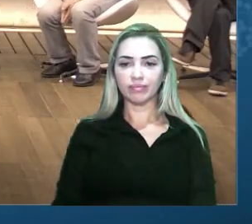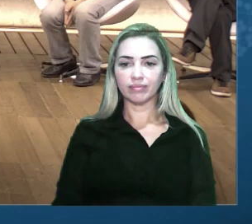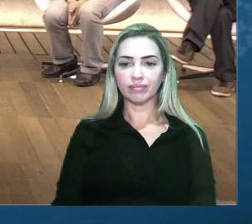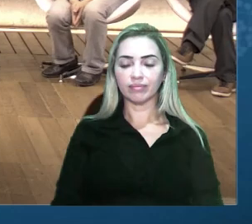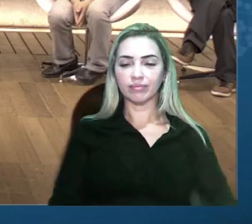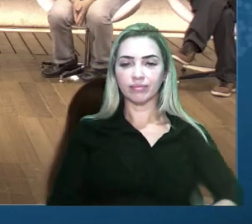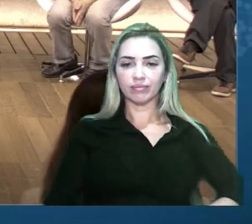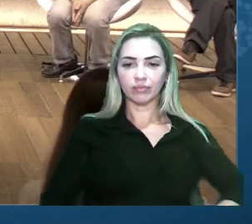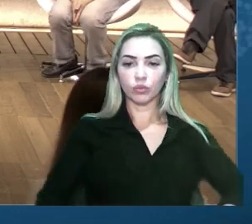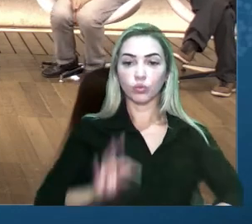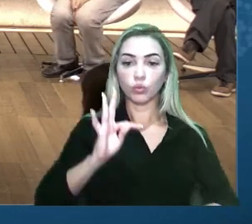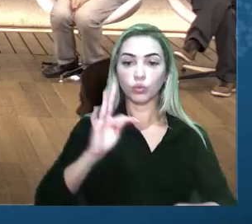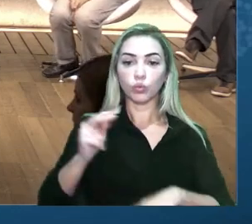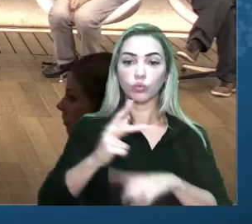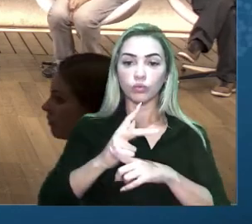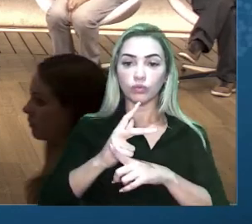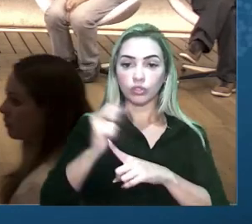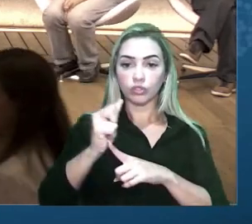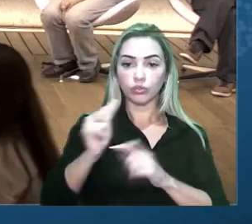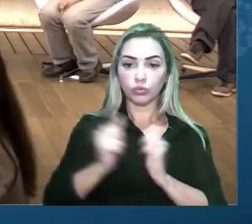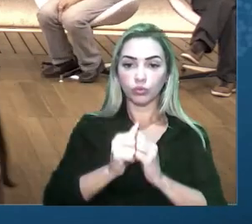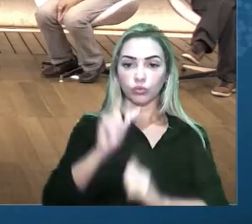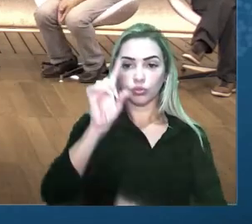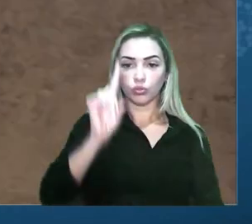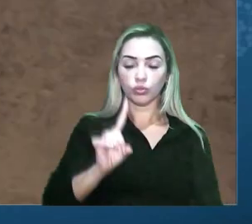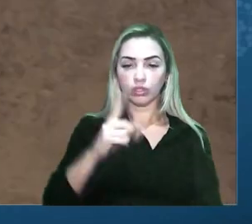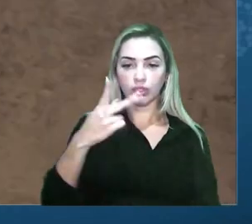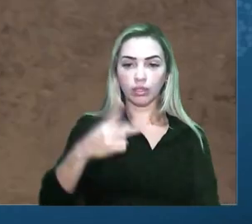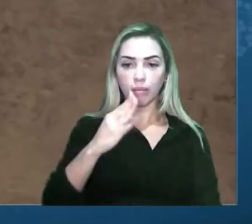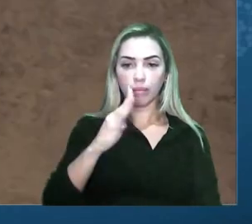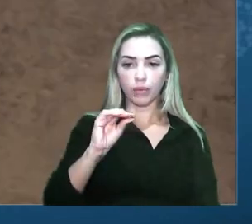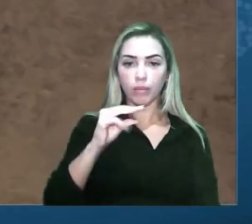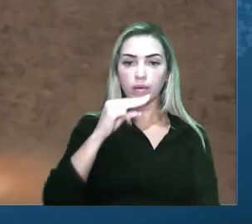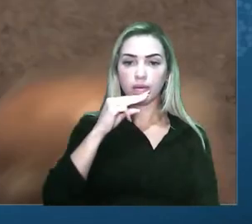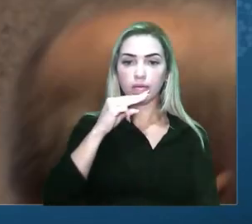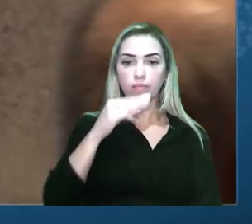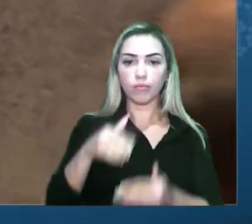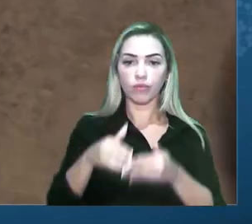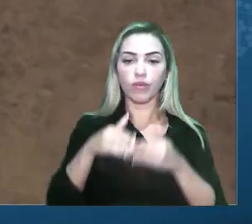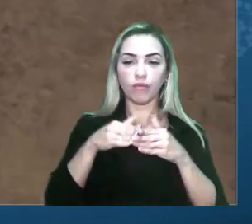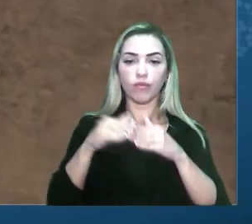Todos os vencedores e a diretoria também de Bill Manguinhos, por gentileza.